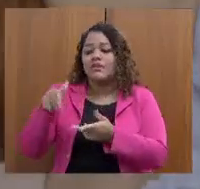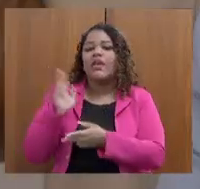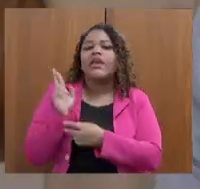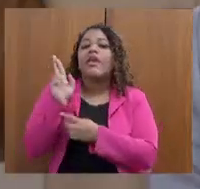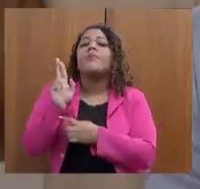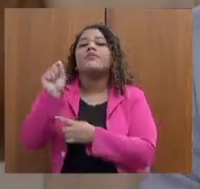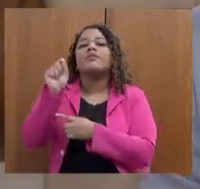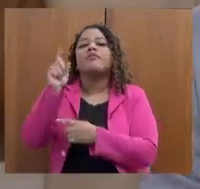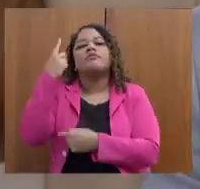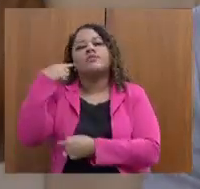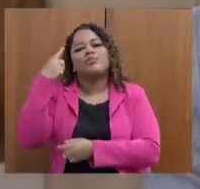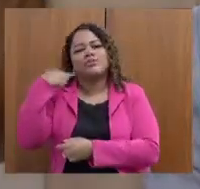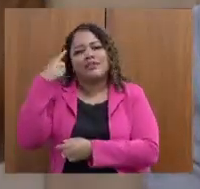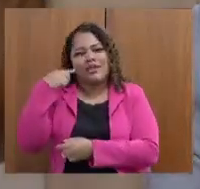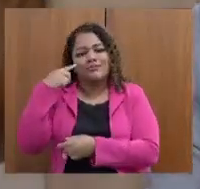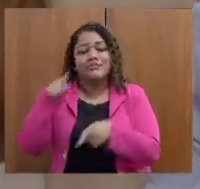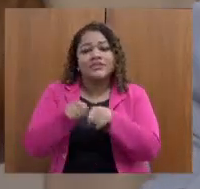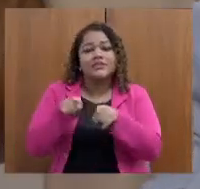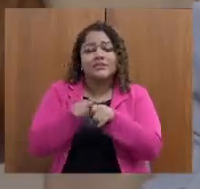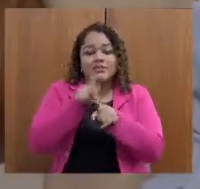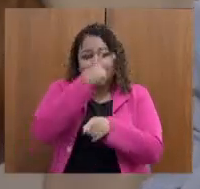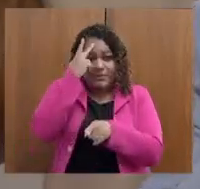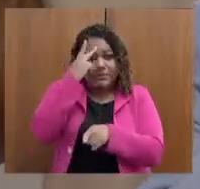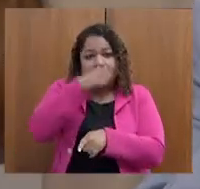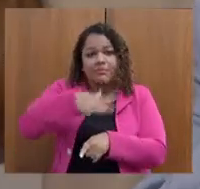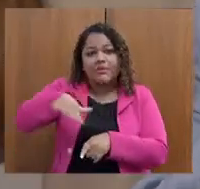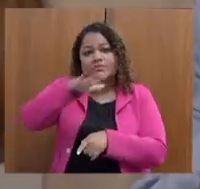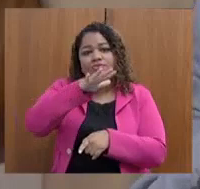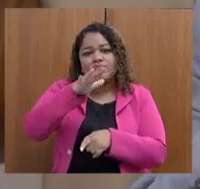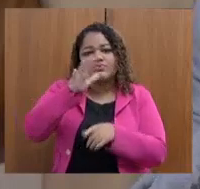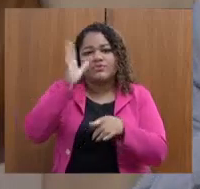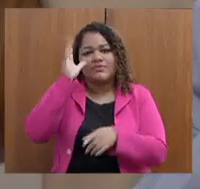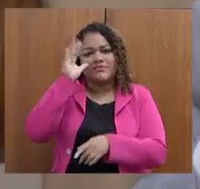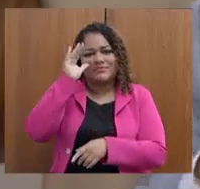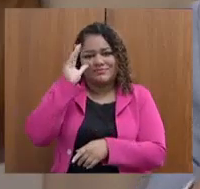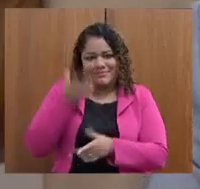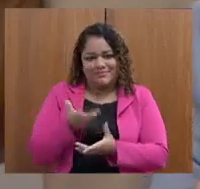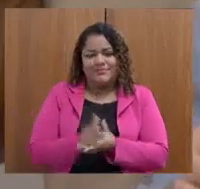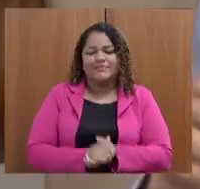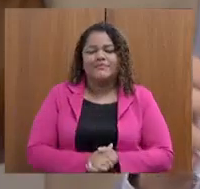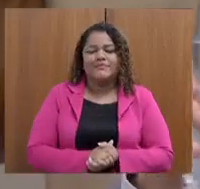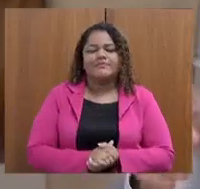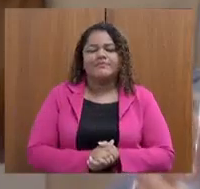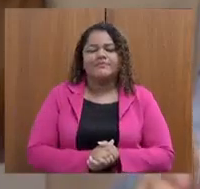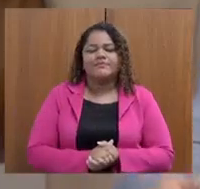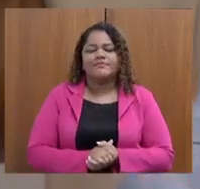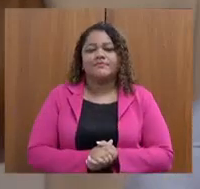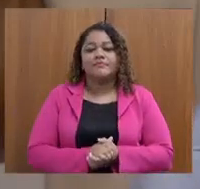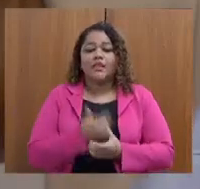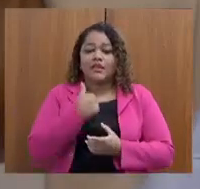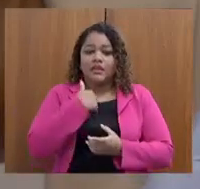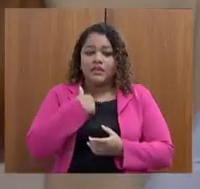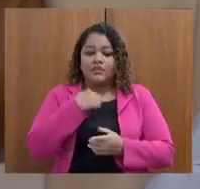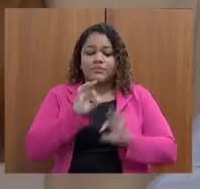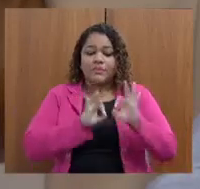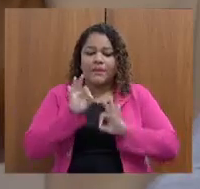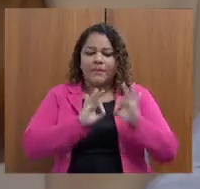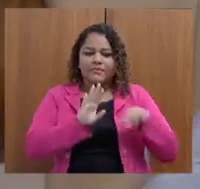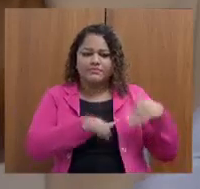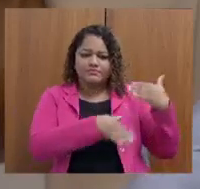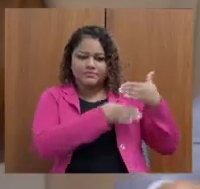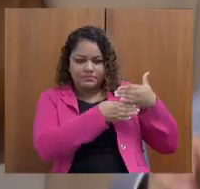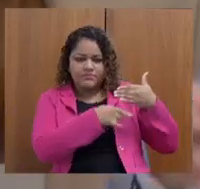Inicialmente vamos preparamos uma apresentação a qual pretenderei seguir